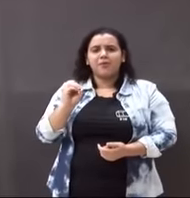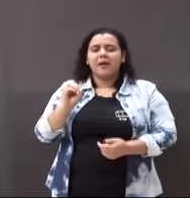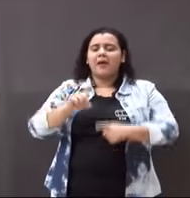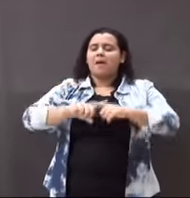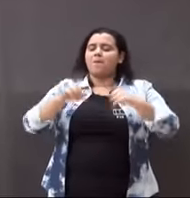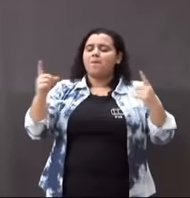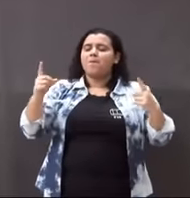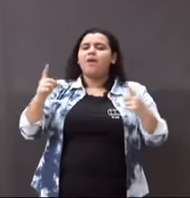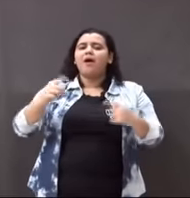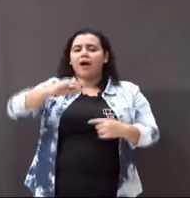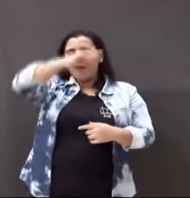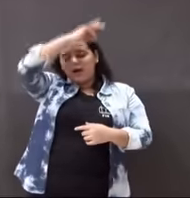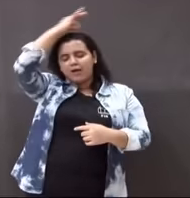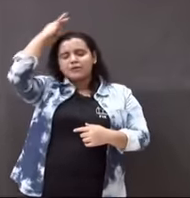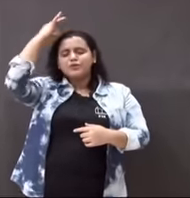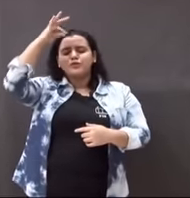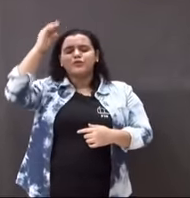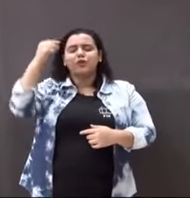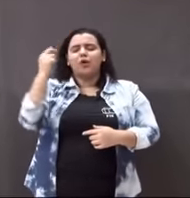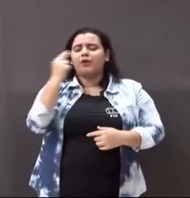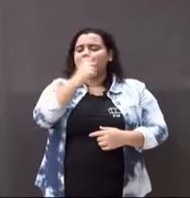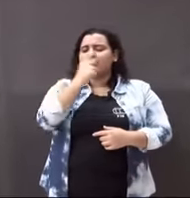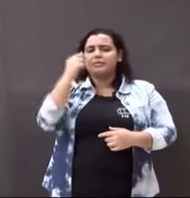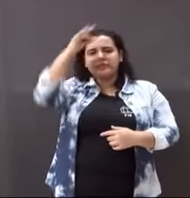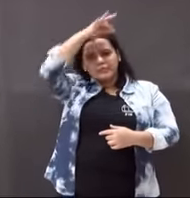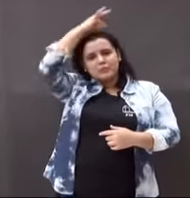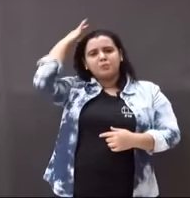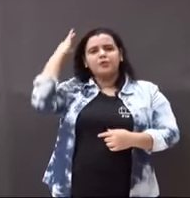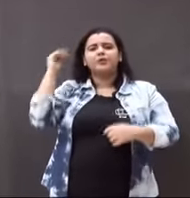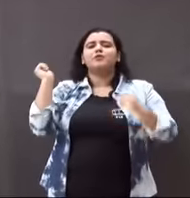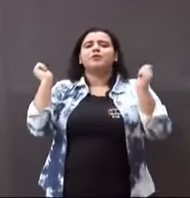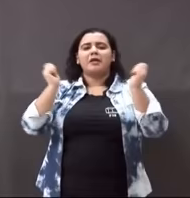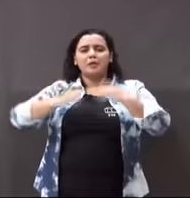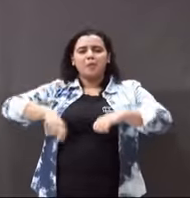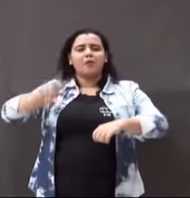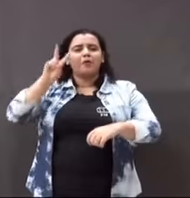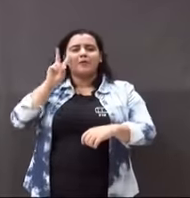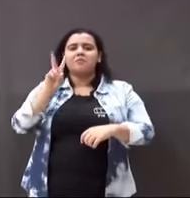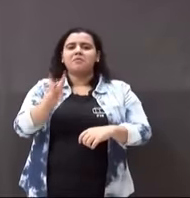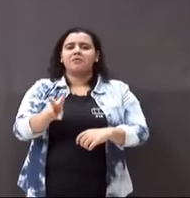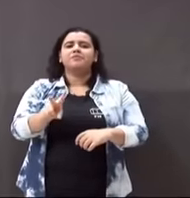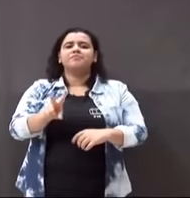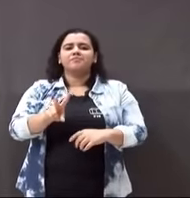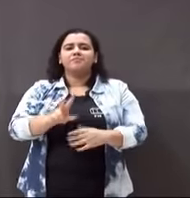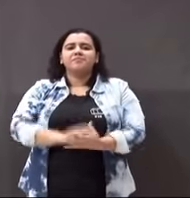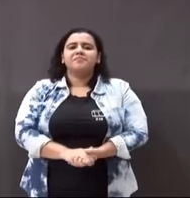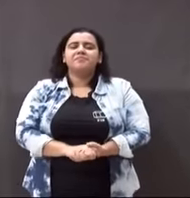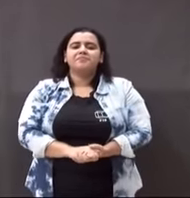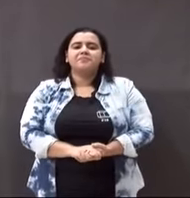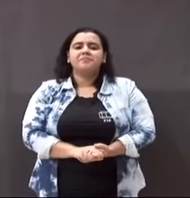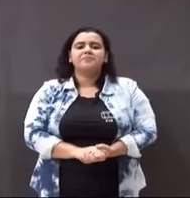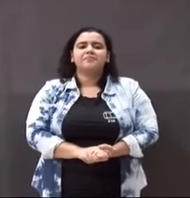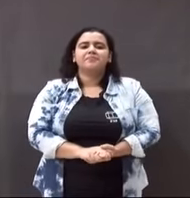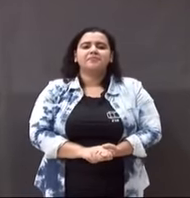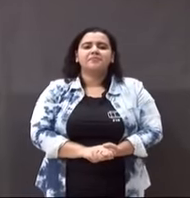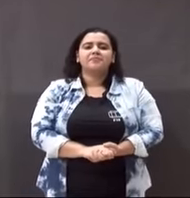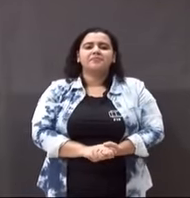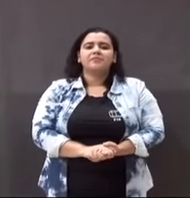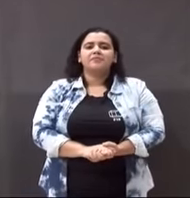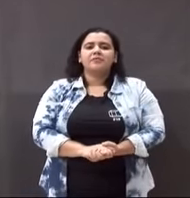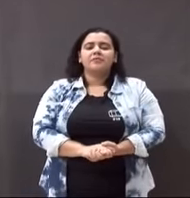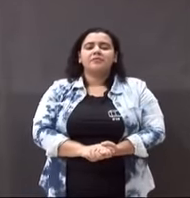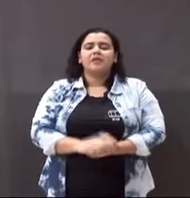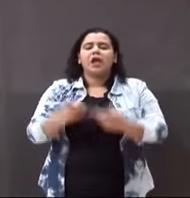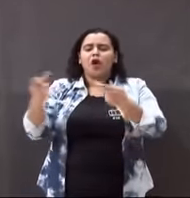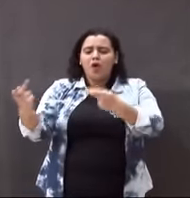Pode vir, filho. Vem, porque hoje o céu está te